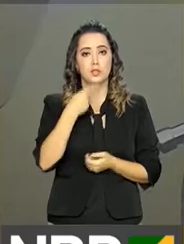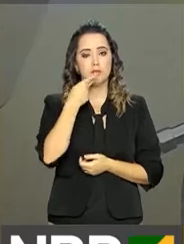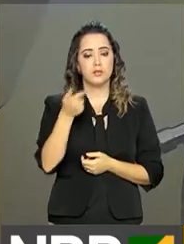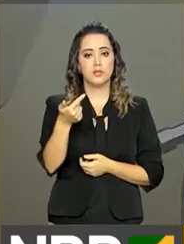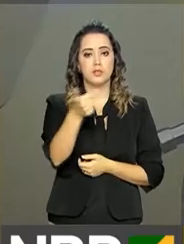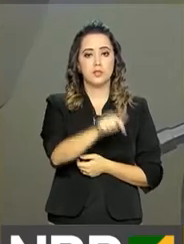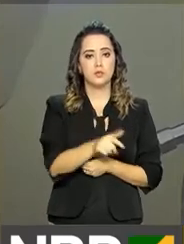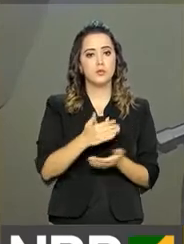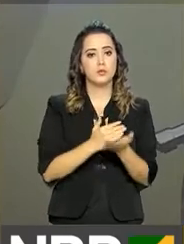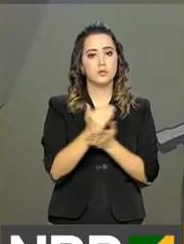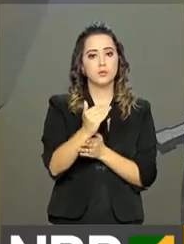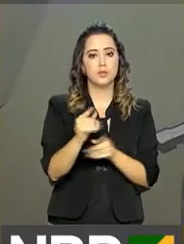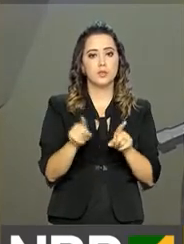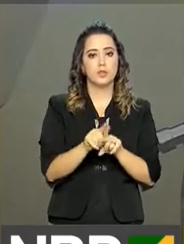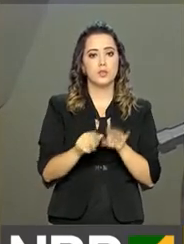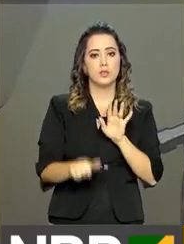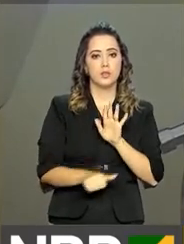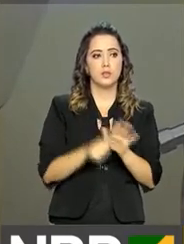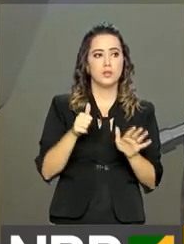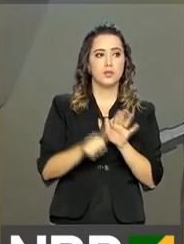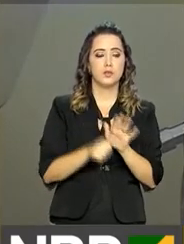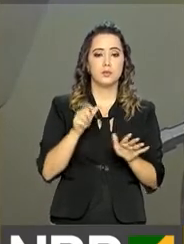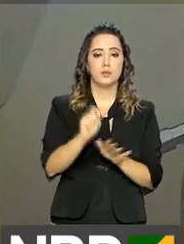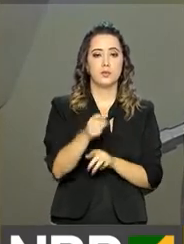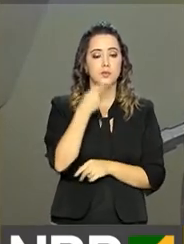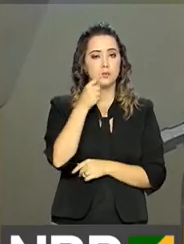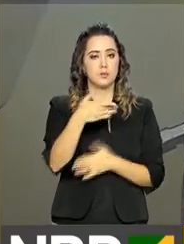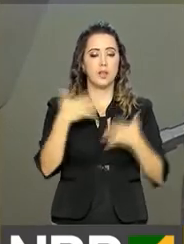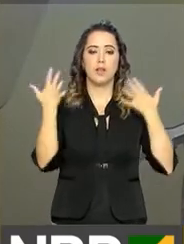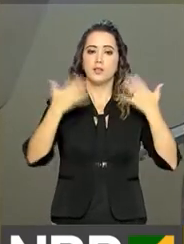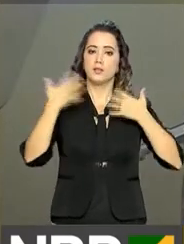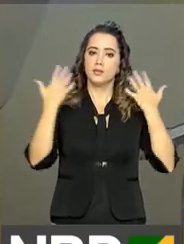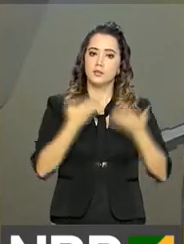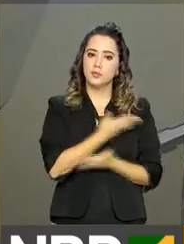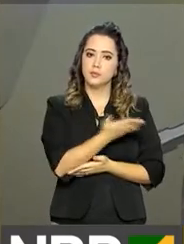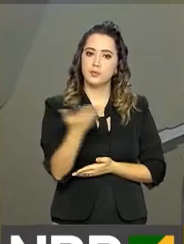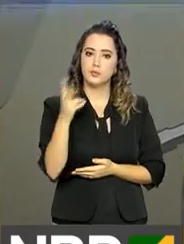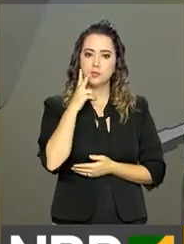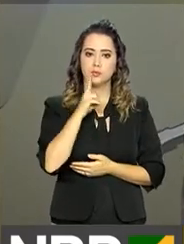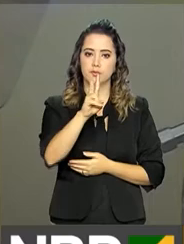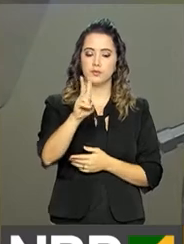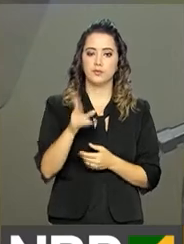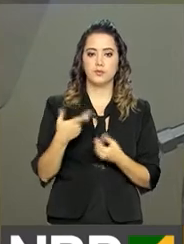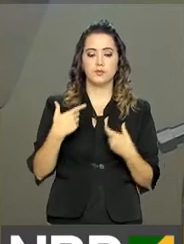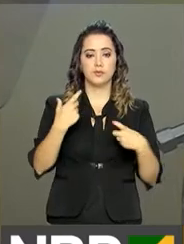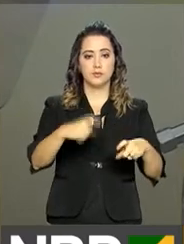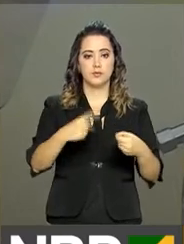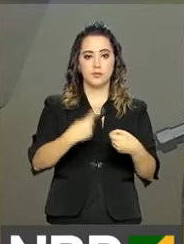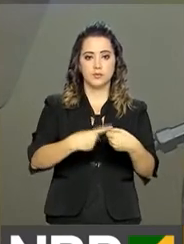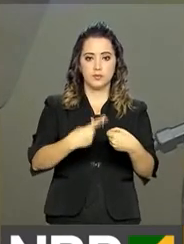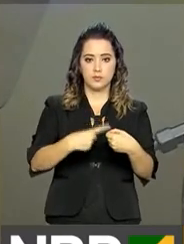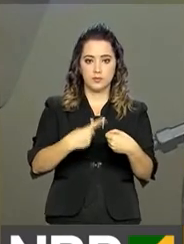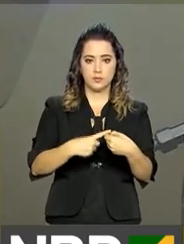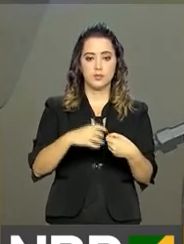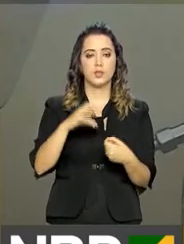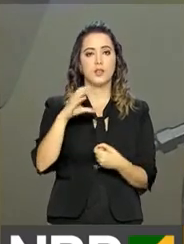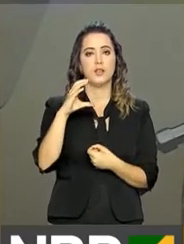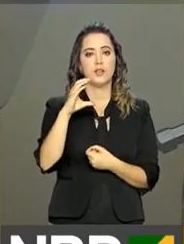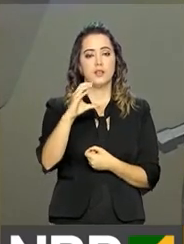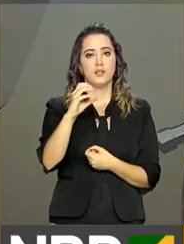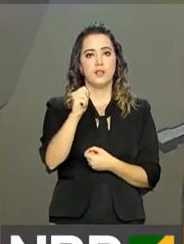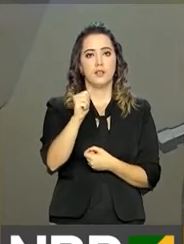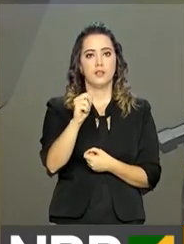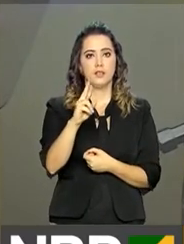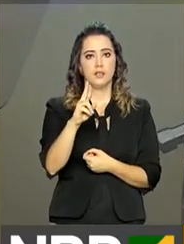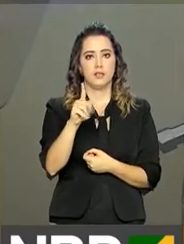registros iniciais. O primeiro deles, viu, Torquato? Você sabe que é uma alegria você vir para certas cidades, especialmente Caraguá, porque eu olho